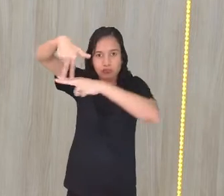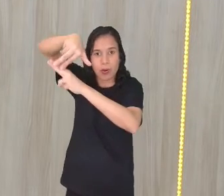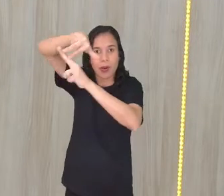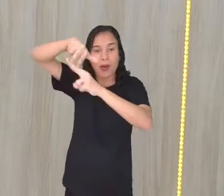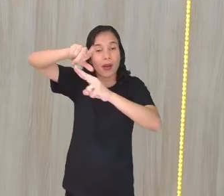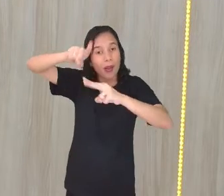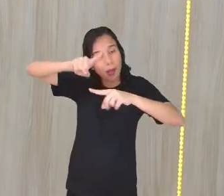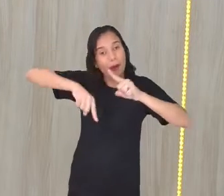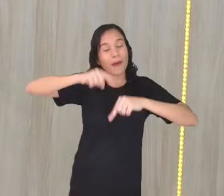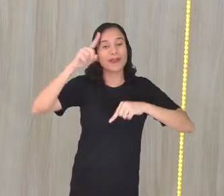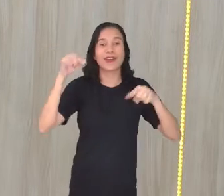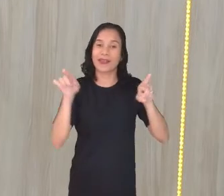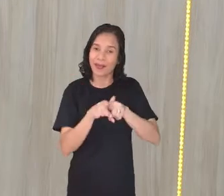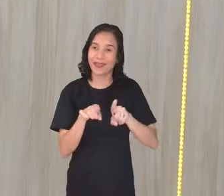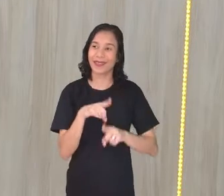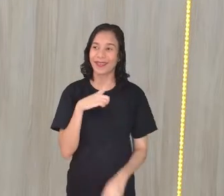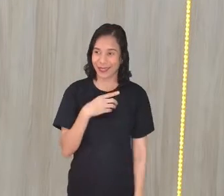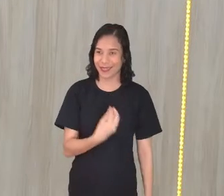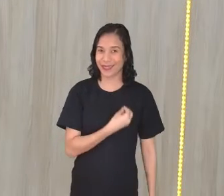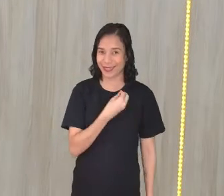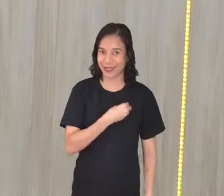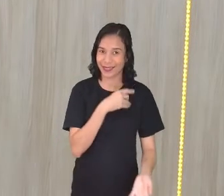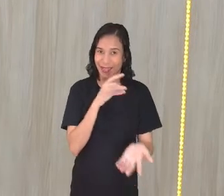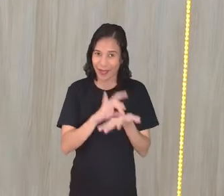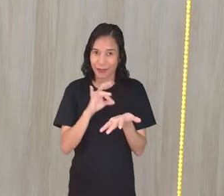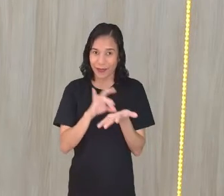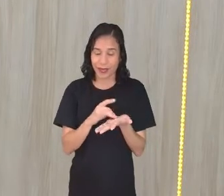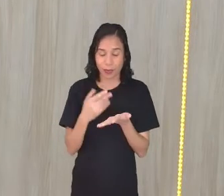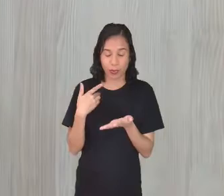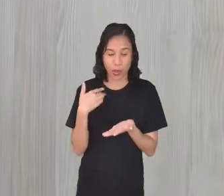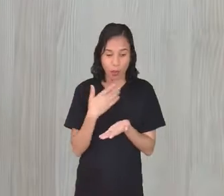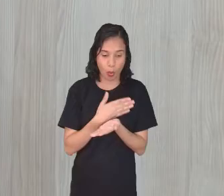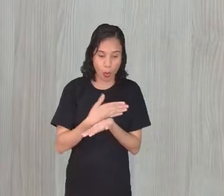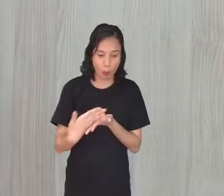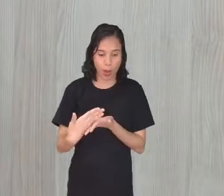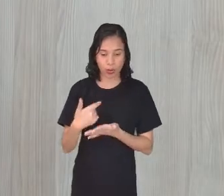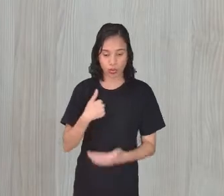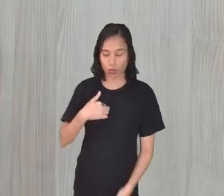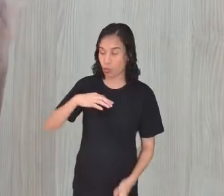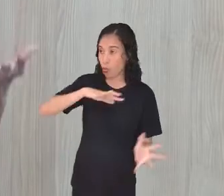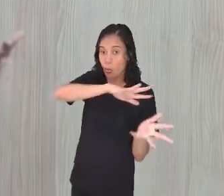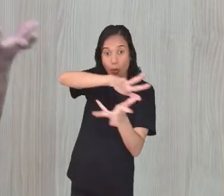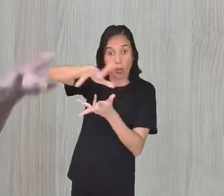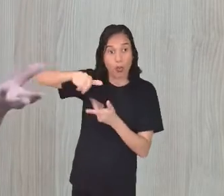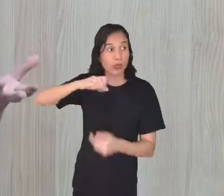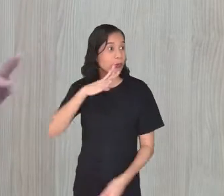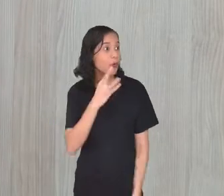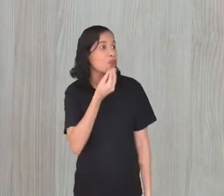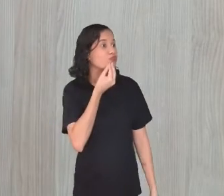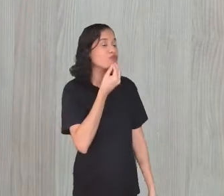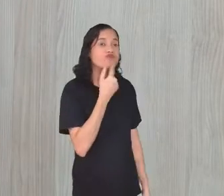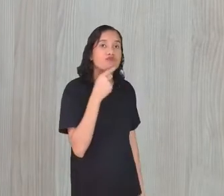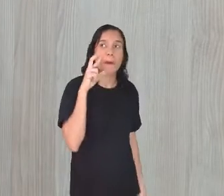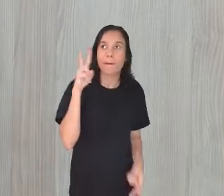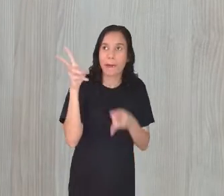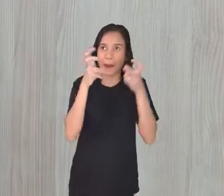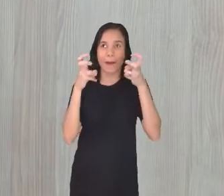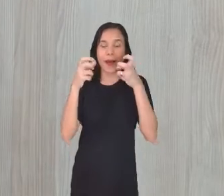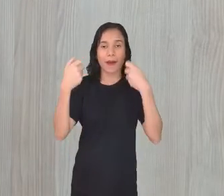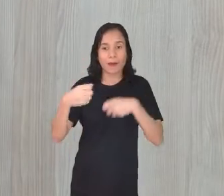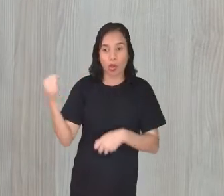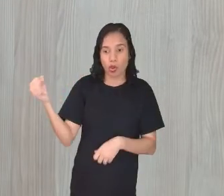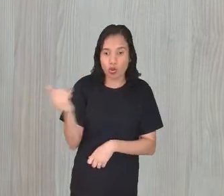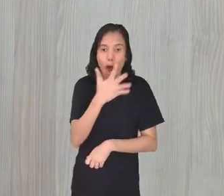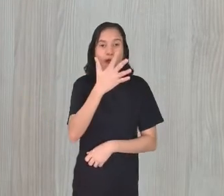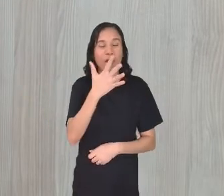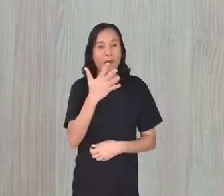esses objetos também existem. Porque você sempre parte do que você já conhece. Para você criar algo novo, você precisa de referências. Então, a